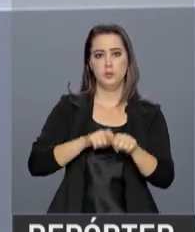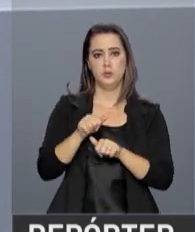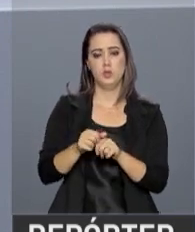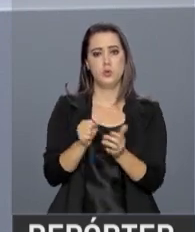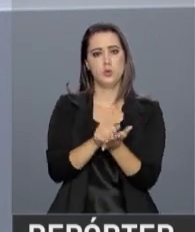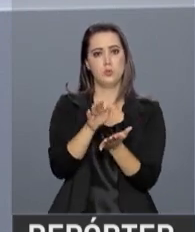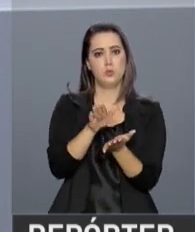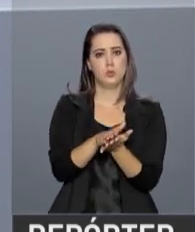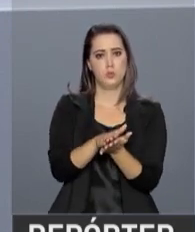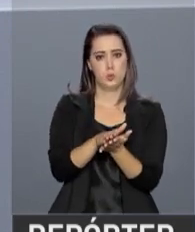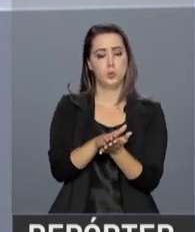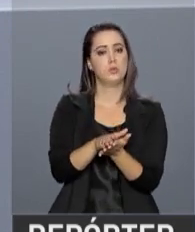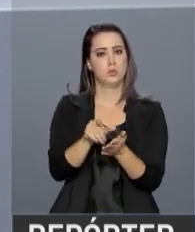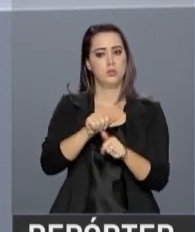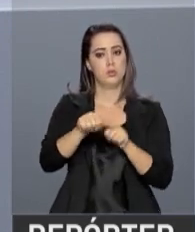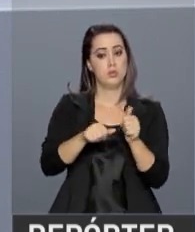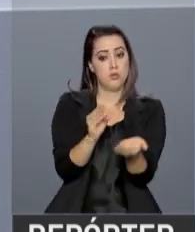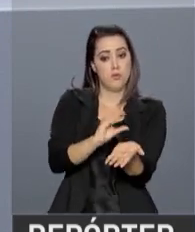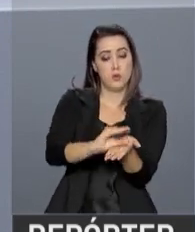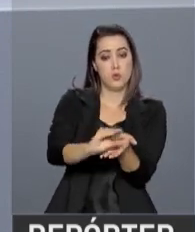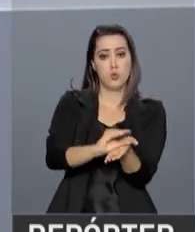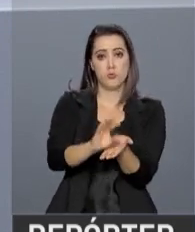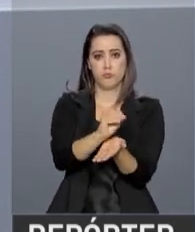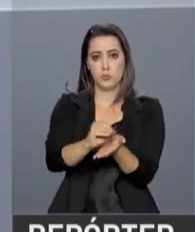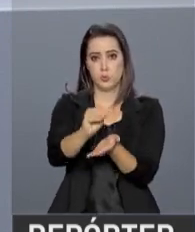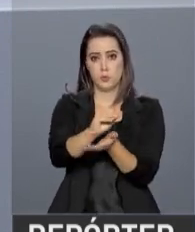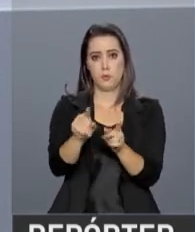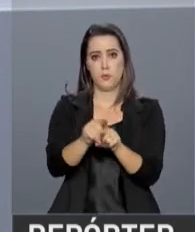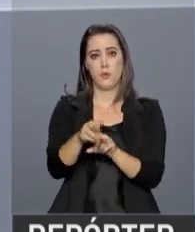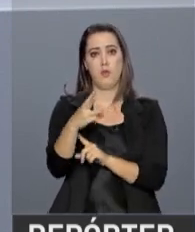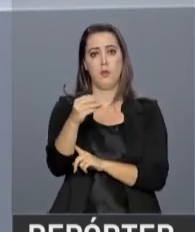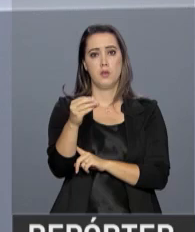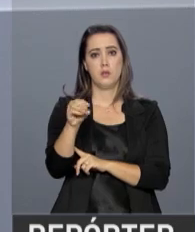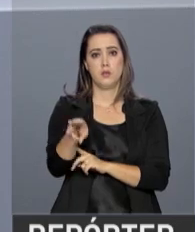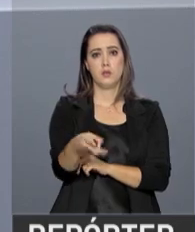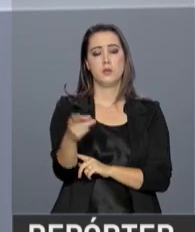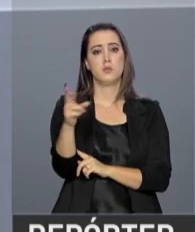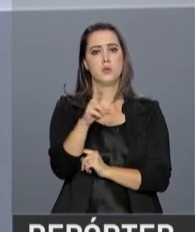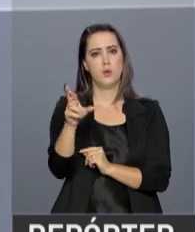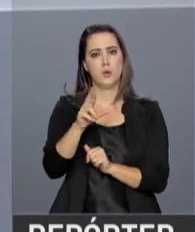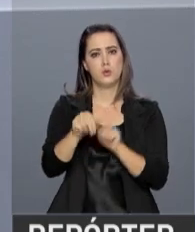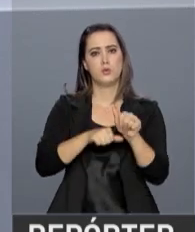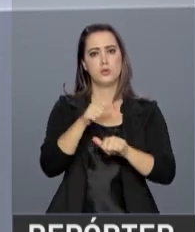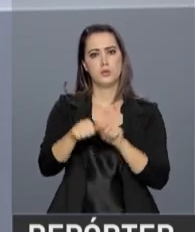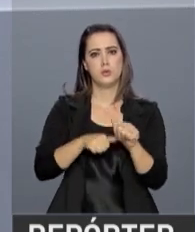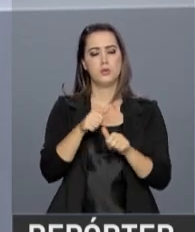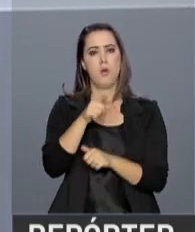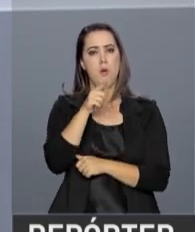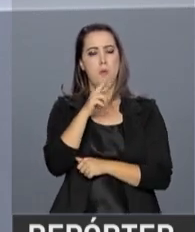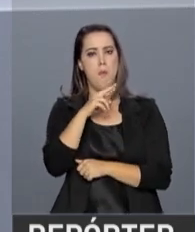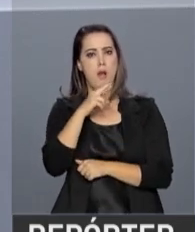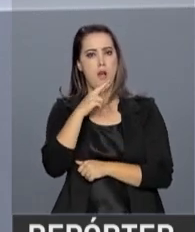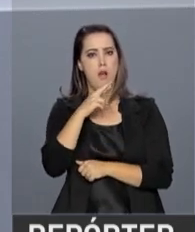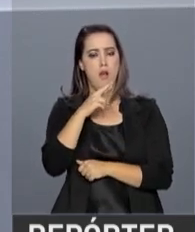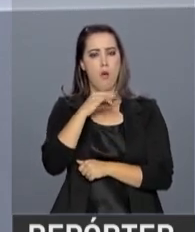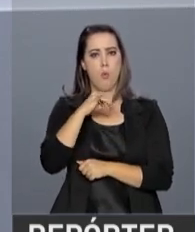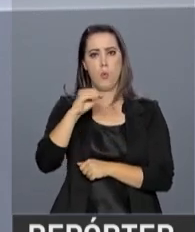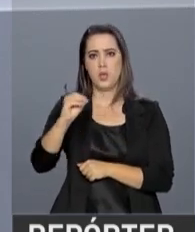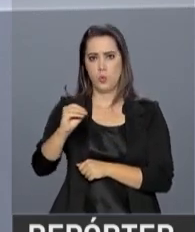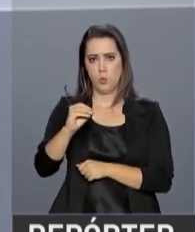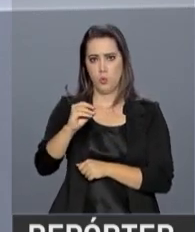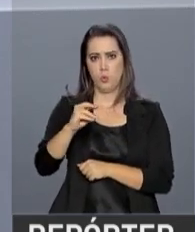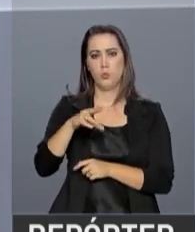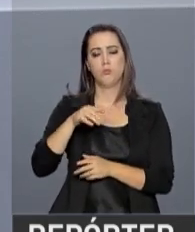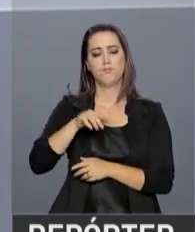multas ambientais. Cerca de 300 milhões de reais vão ser destinados à revitalização do São Francisco, somente no primeiro semestre